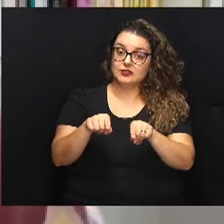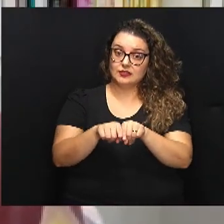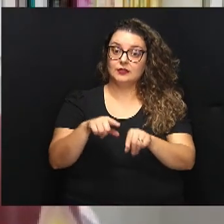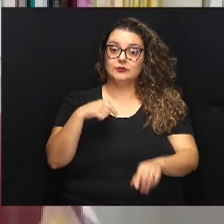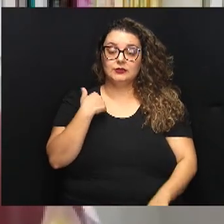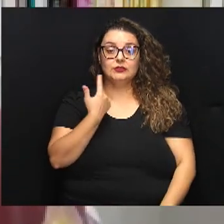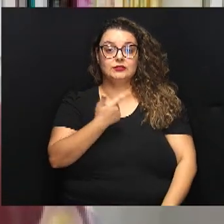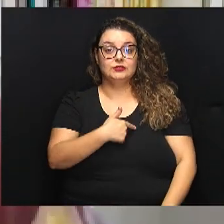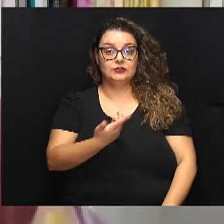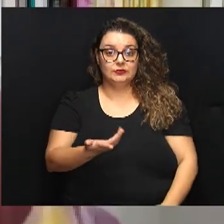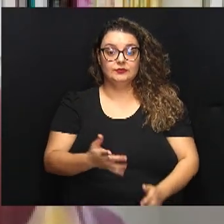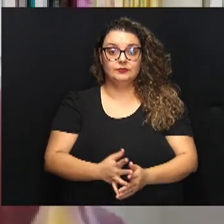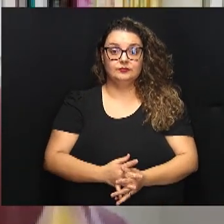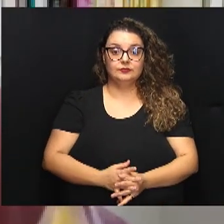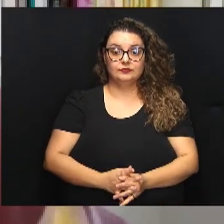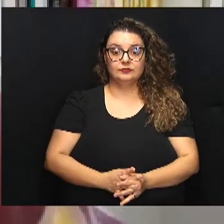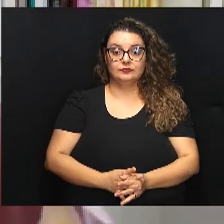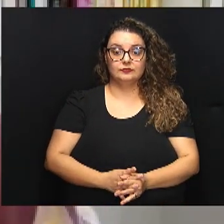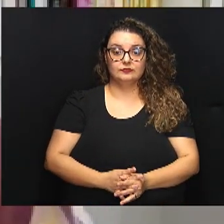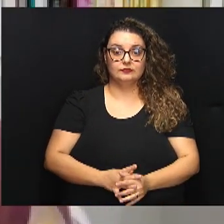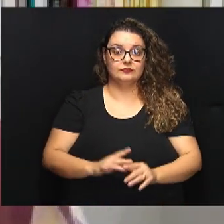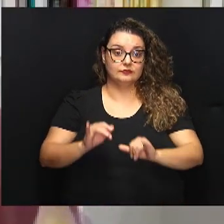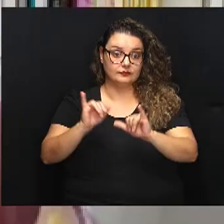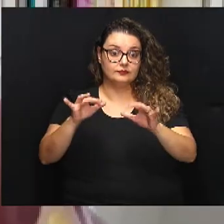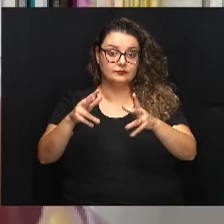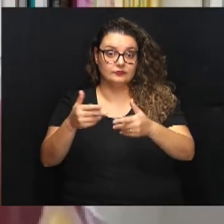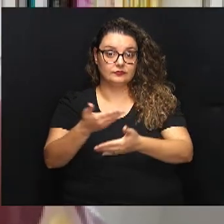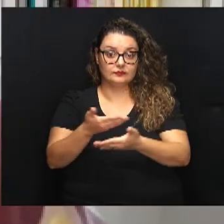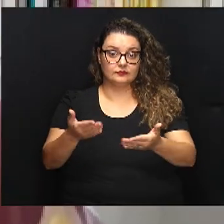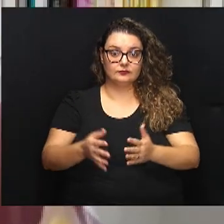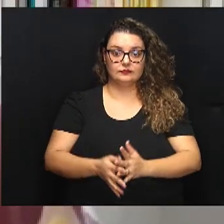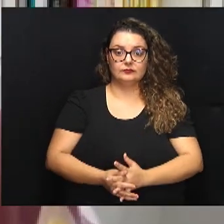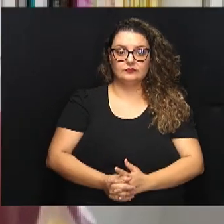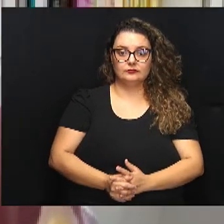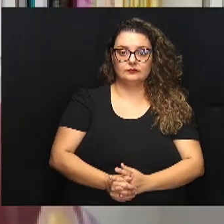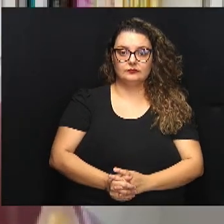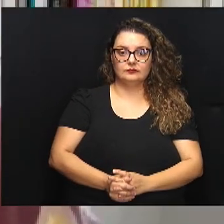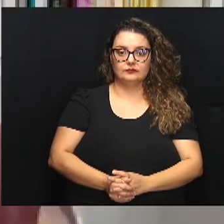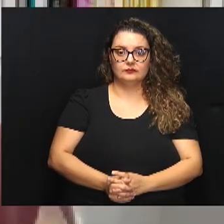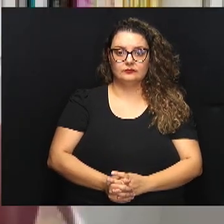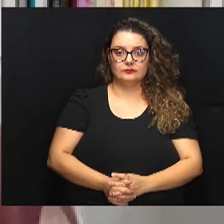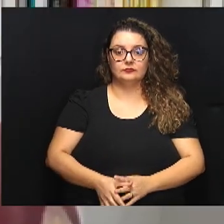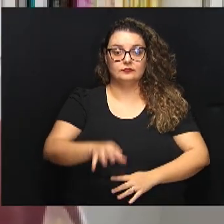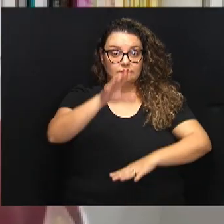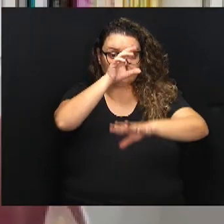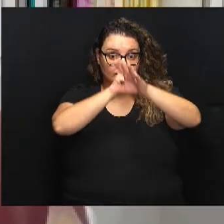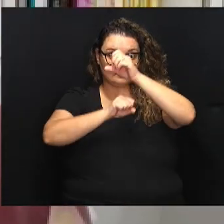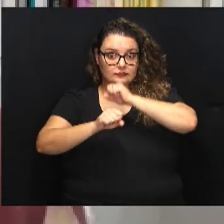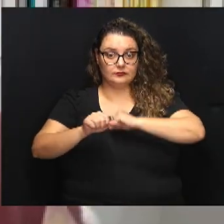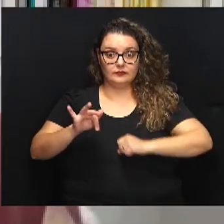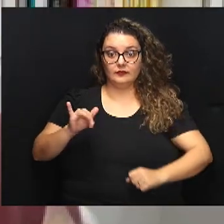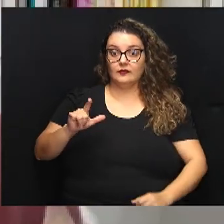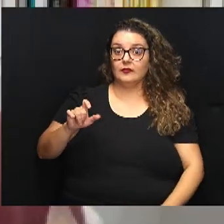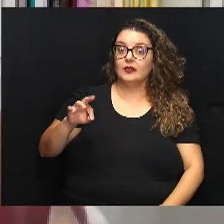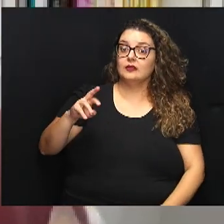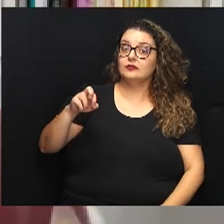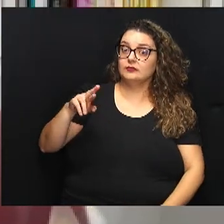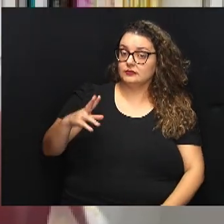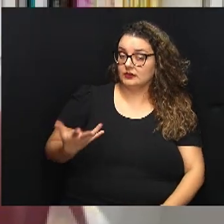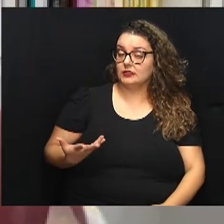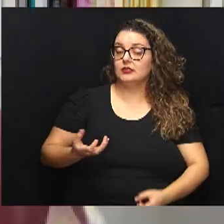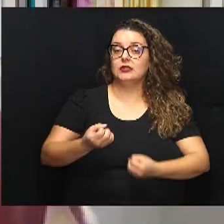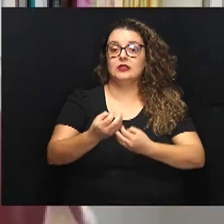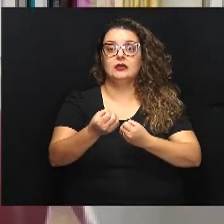nosso aviso para todo mundo é de aprender a saber filtrar a